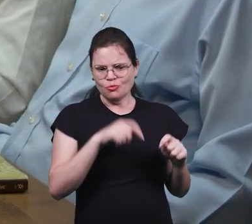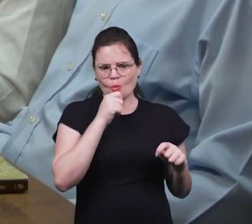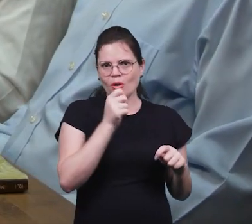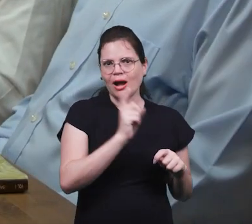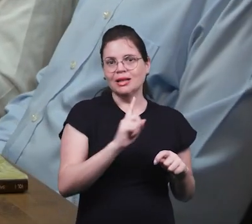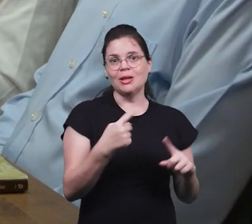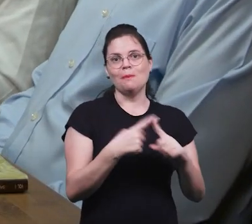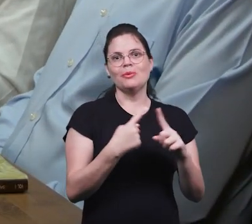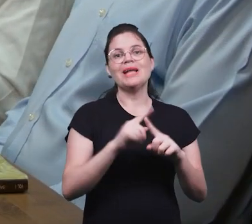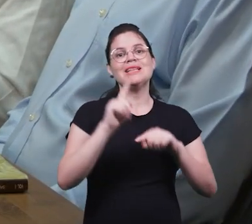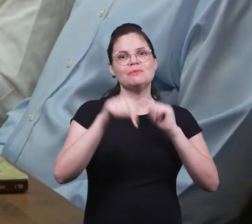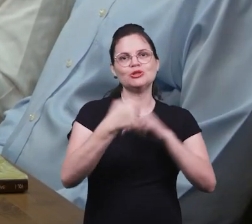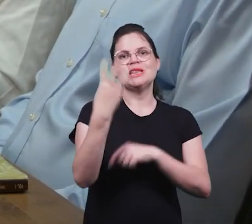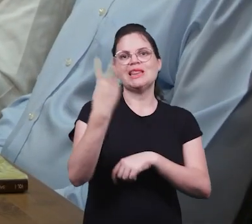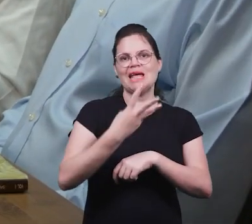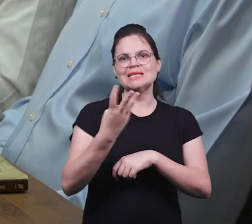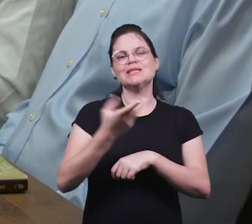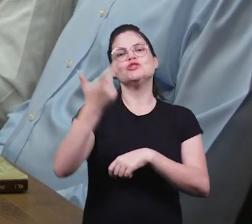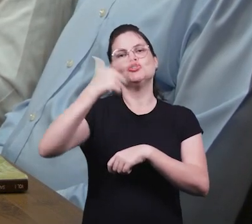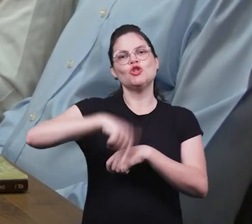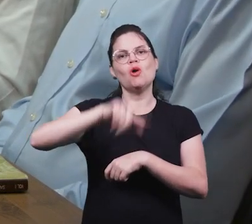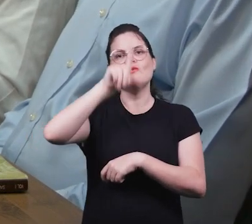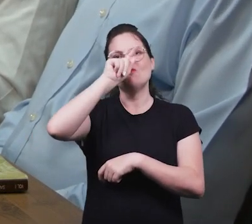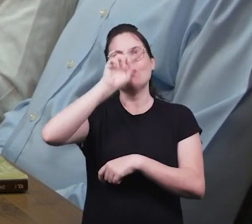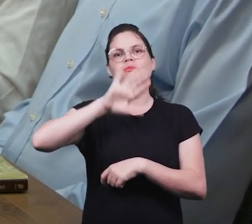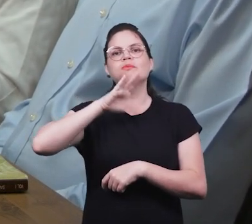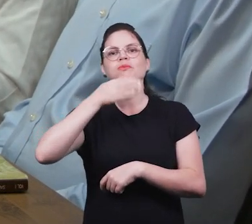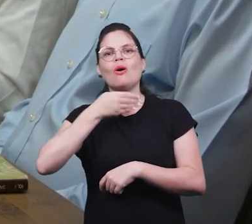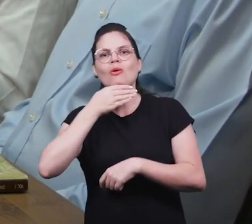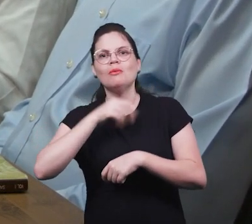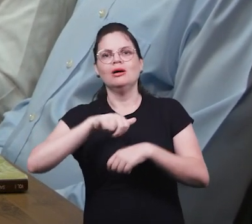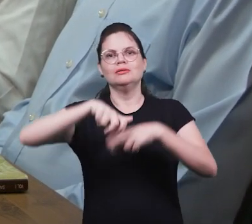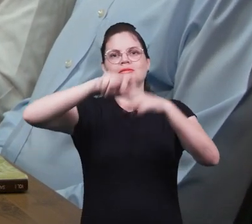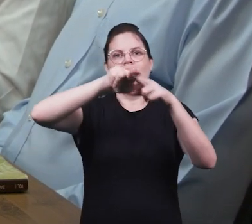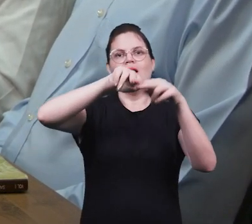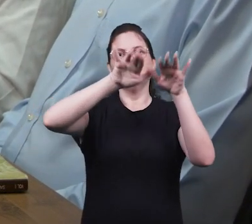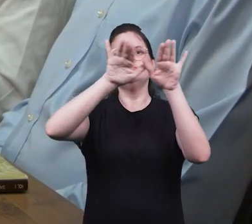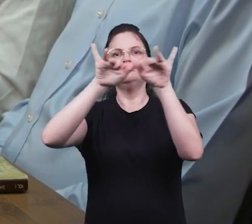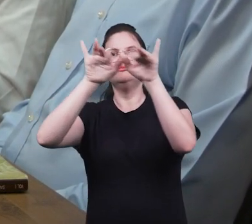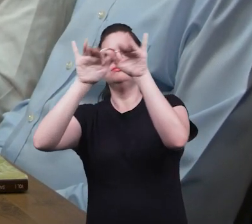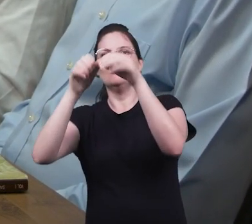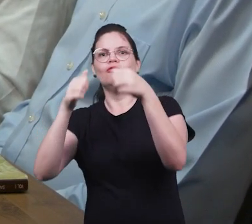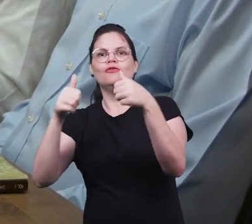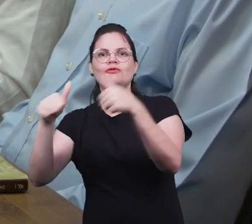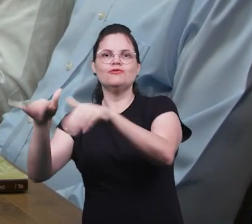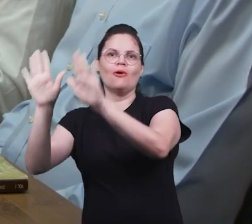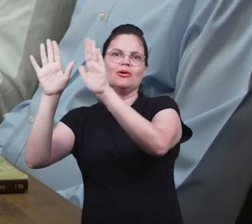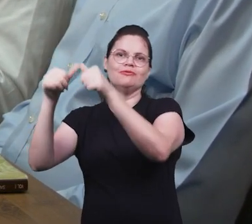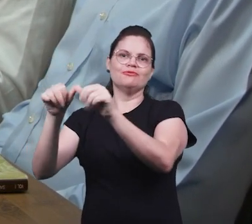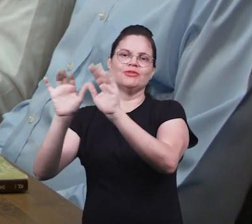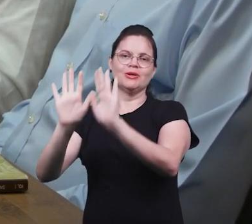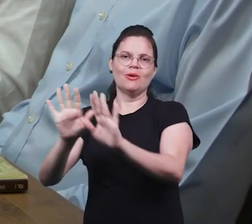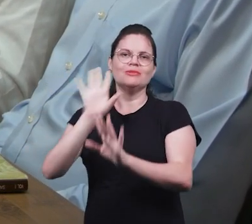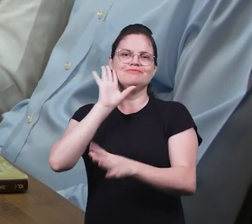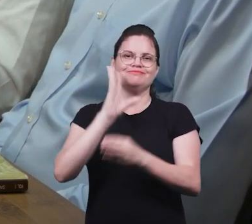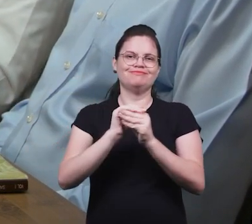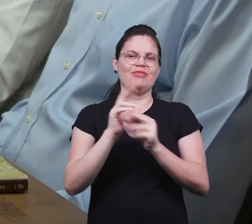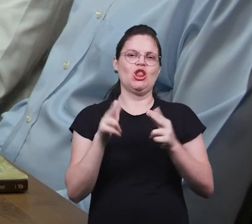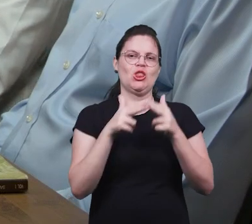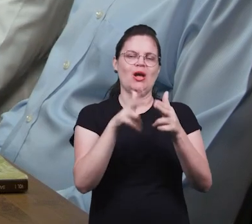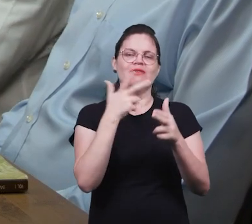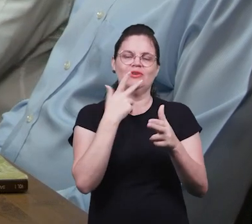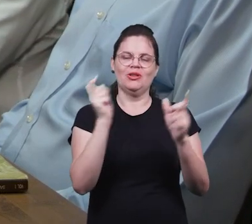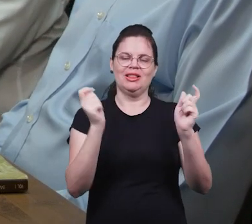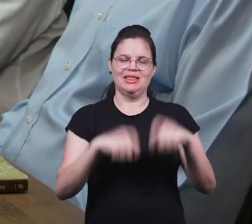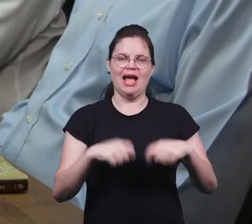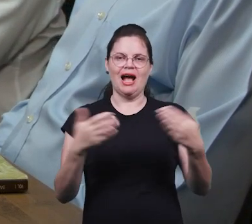achou um lugar limpo para ela. Isso fala do salvo, né? Do salvo que está na arca. O mundo ia seguir o seu curso e o